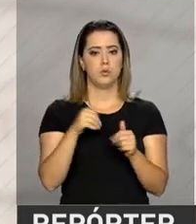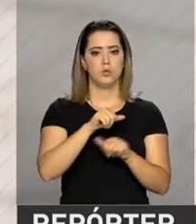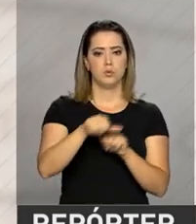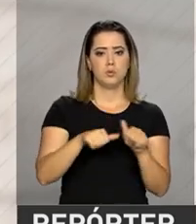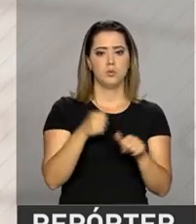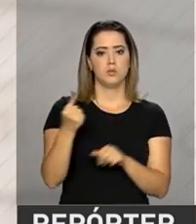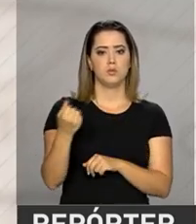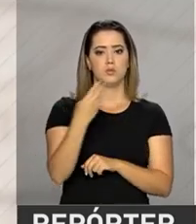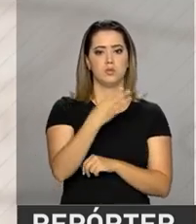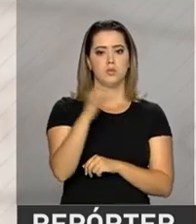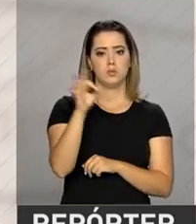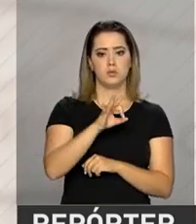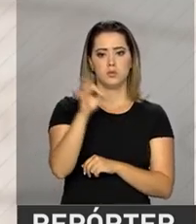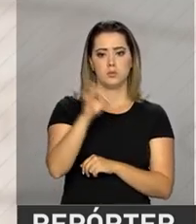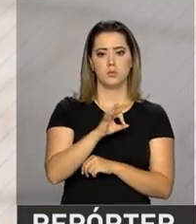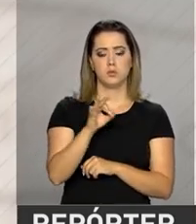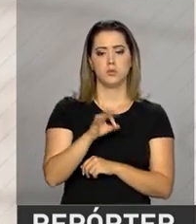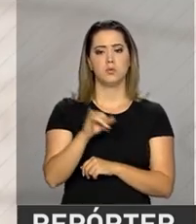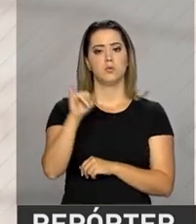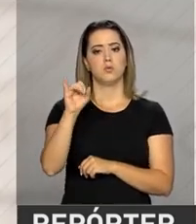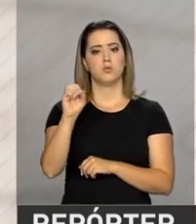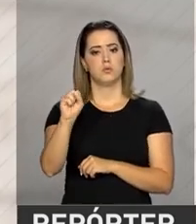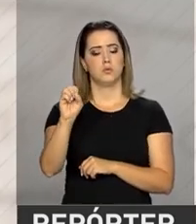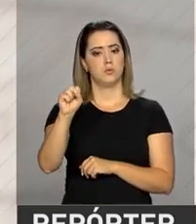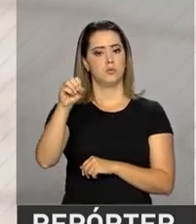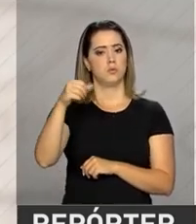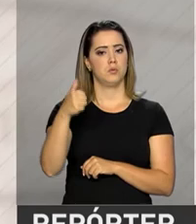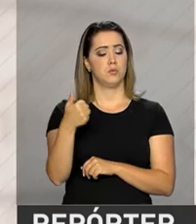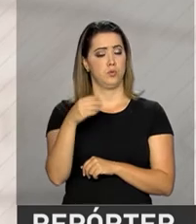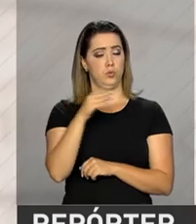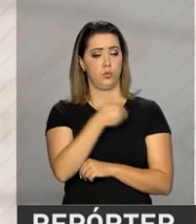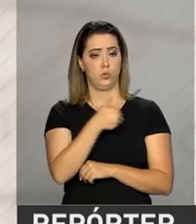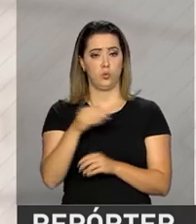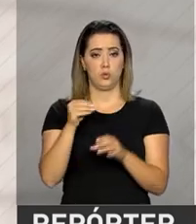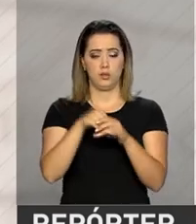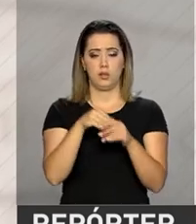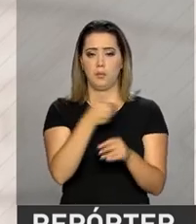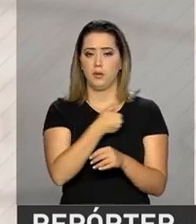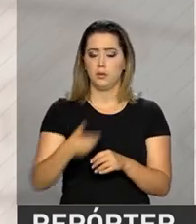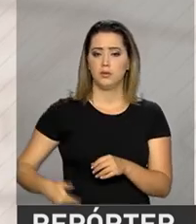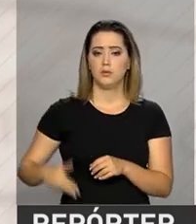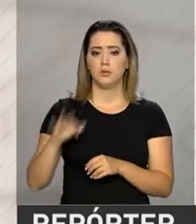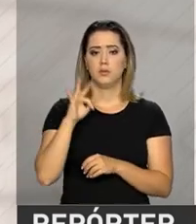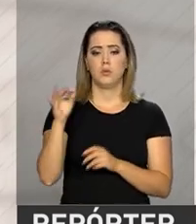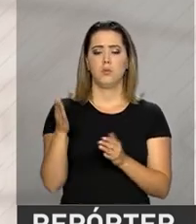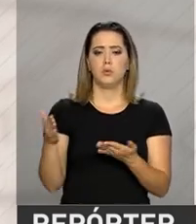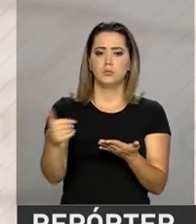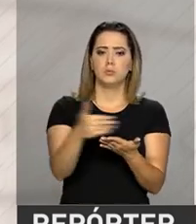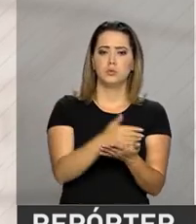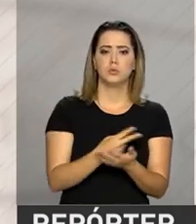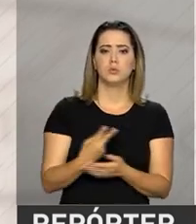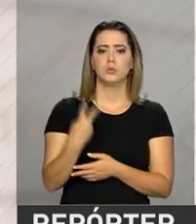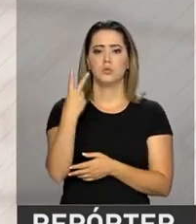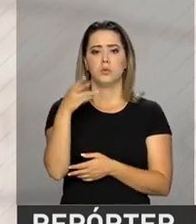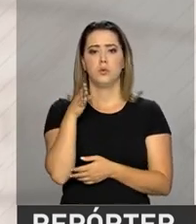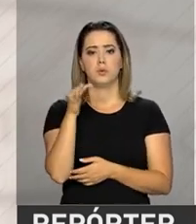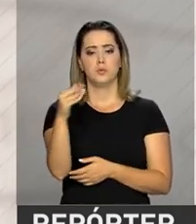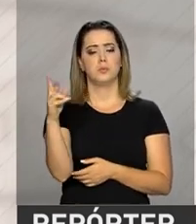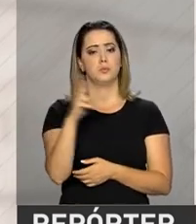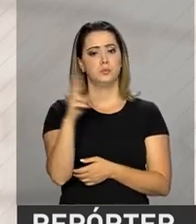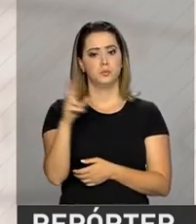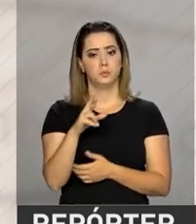por cento na contribuição previdenciária de servidores federais que pode arrecadar quase 2 bilhões de reais a